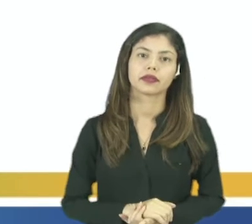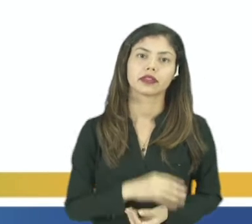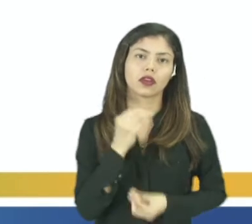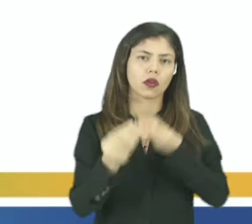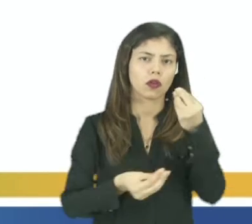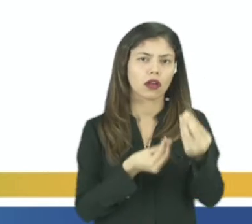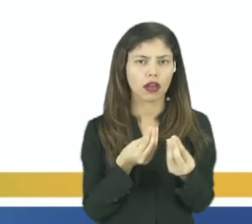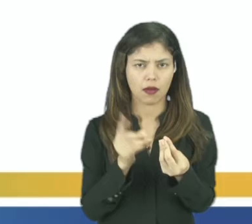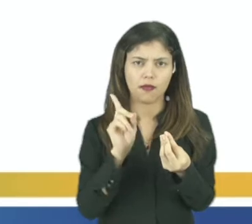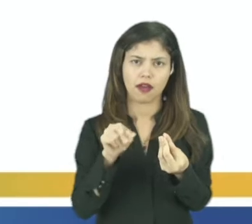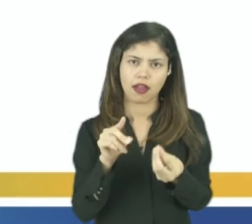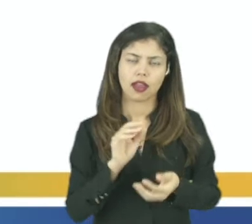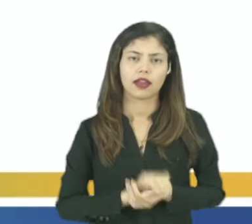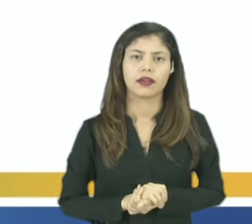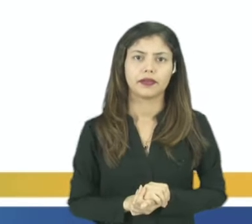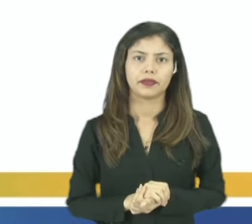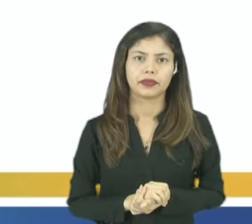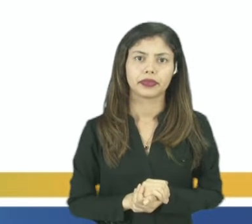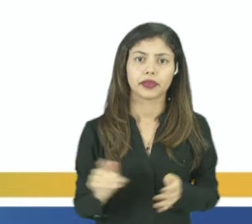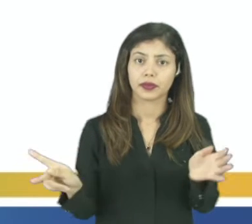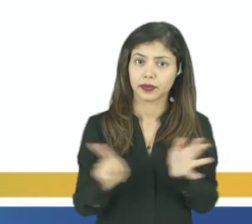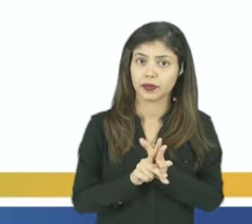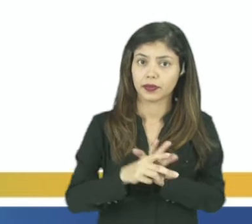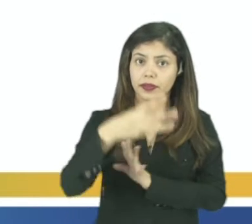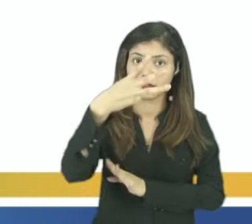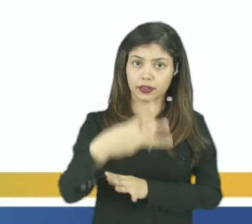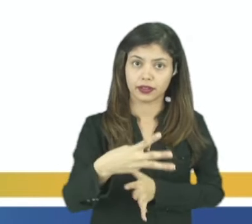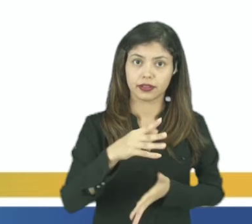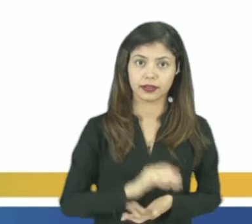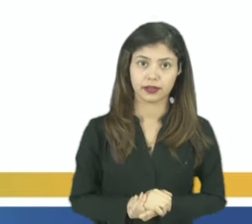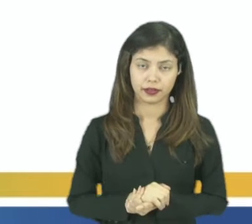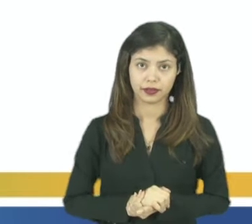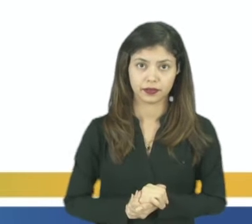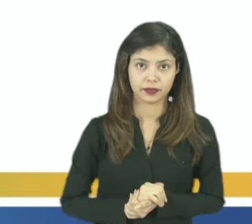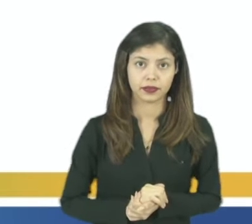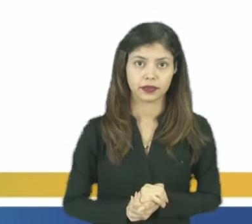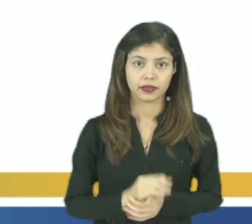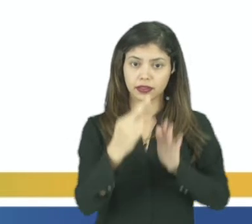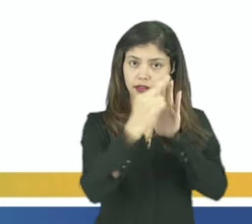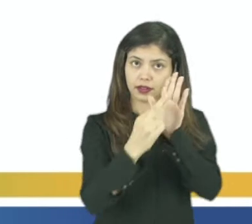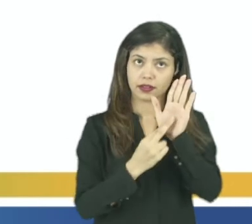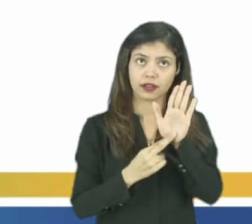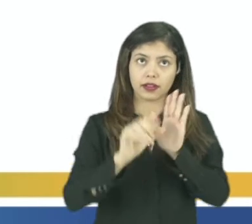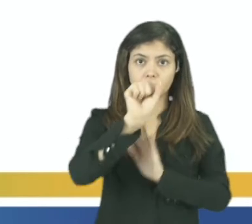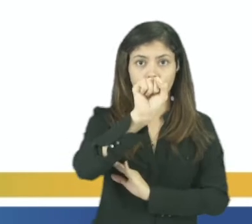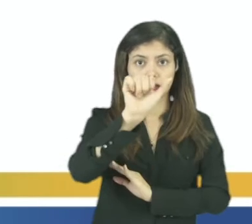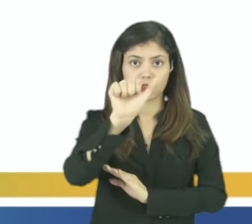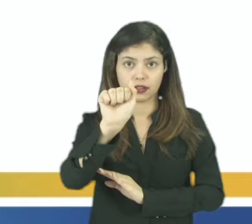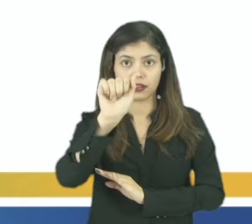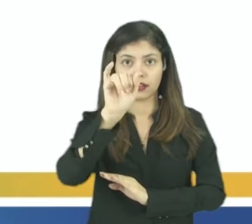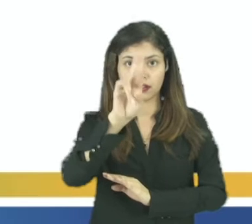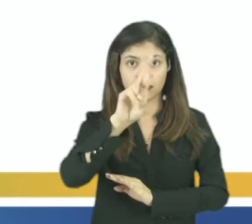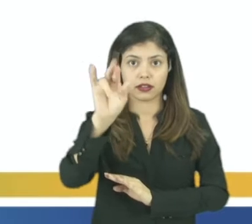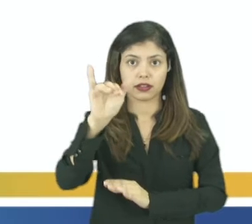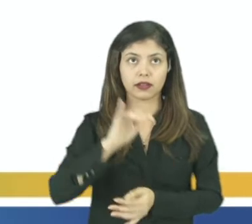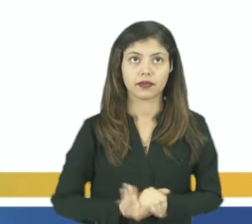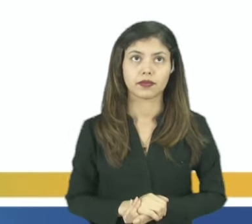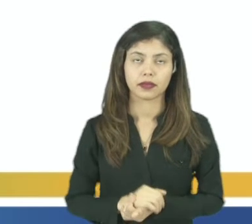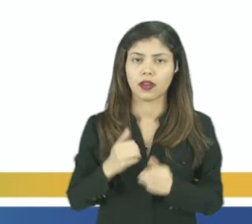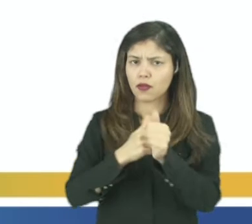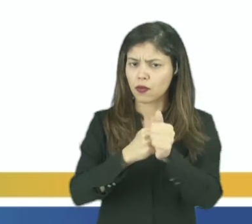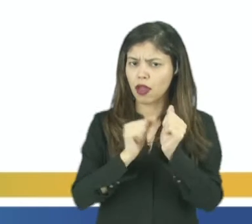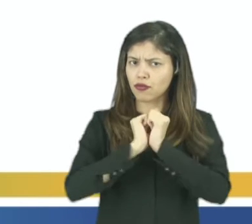ela é uma matriz de ordem 3, então nós vamos utilizar a regra de Sarri. Então acompanhe comigo